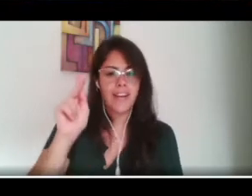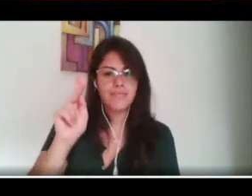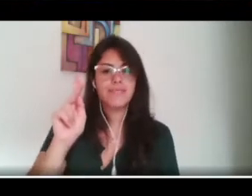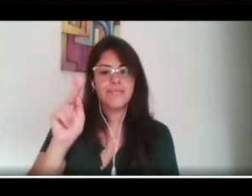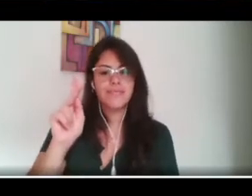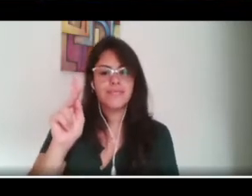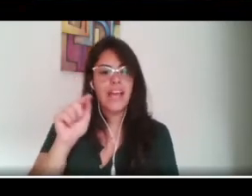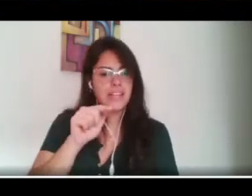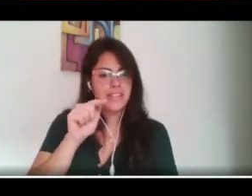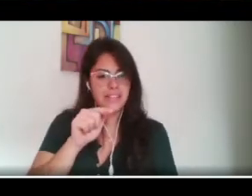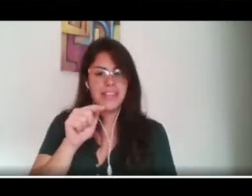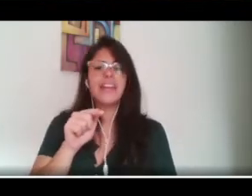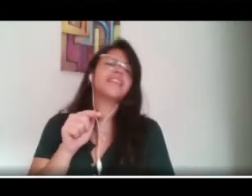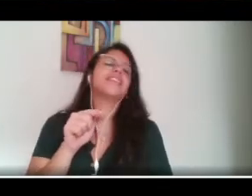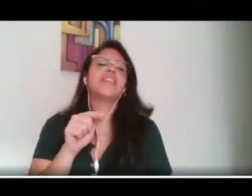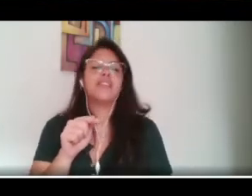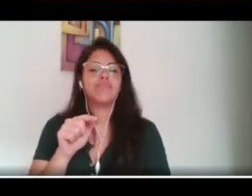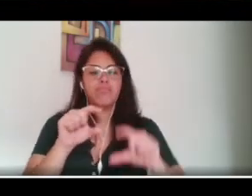Fora.